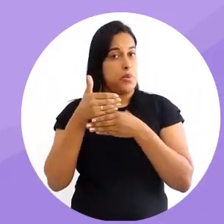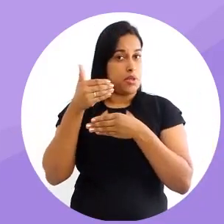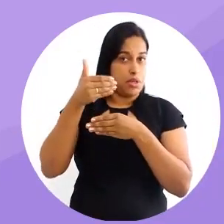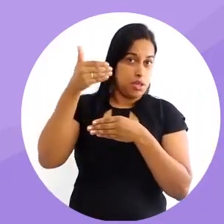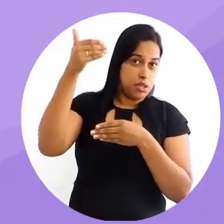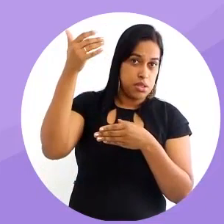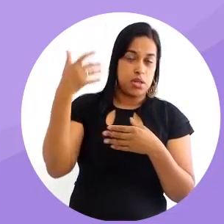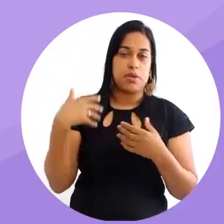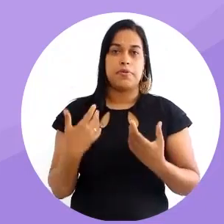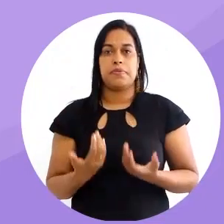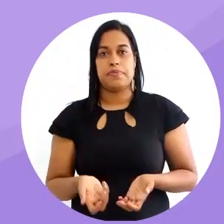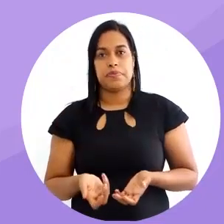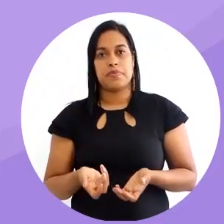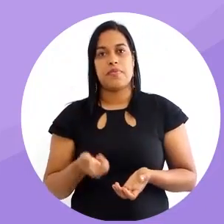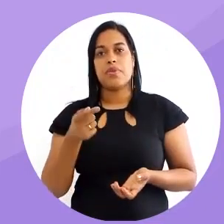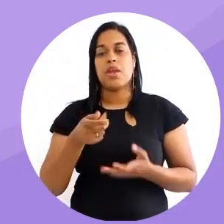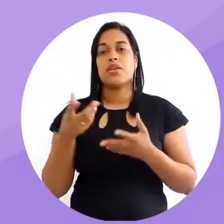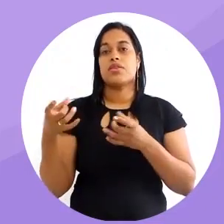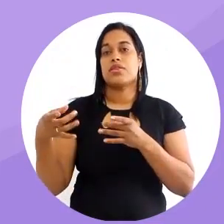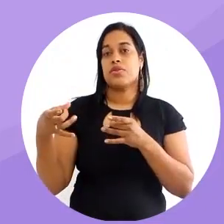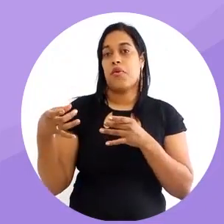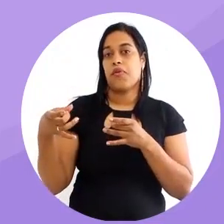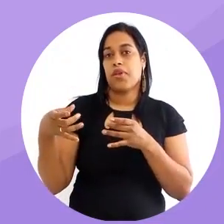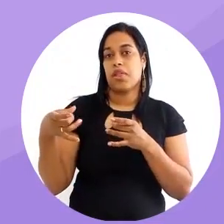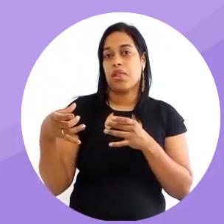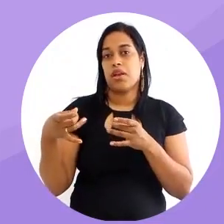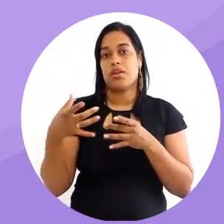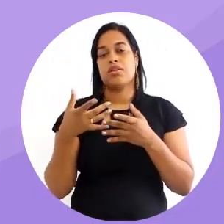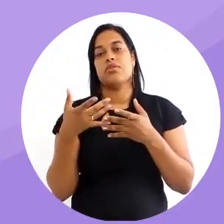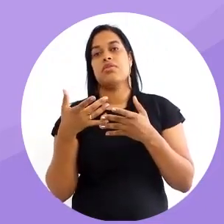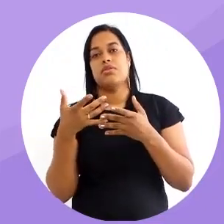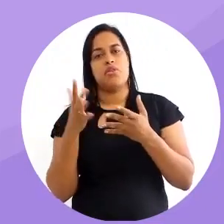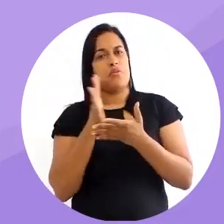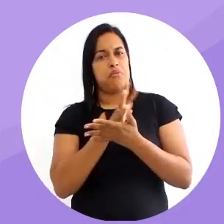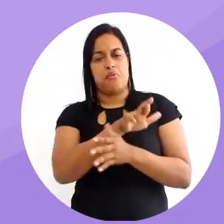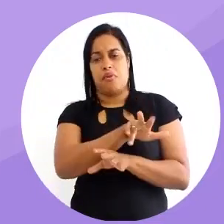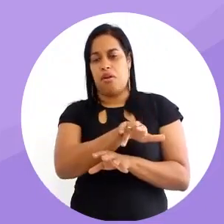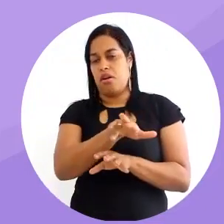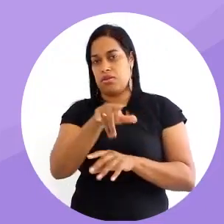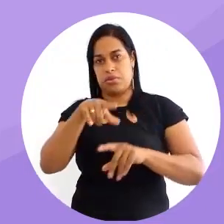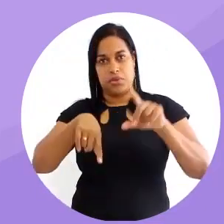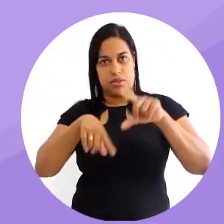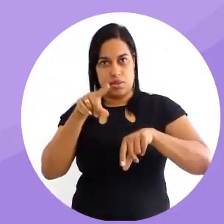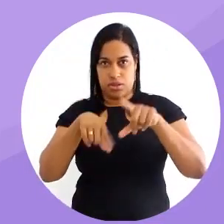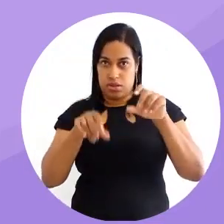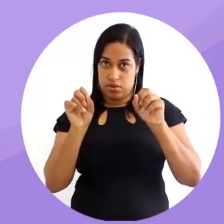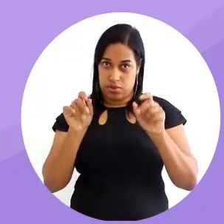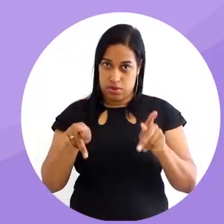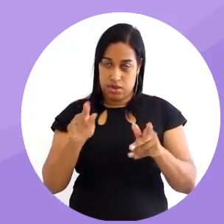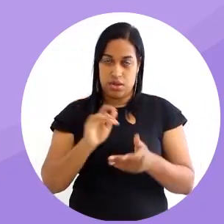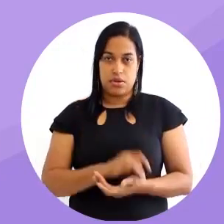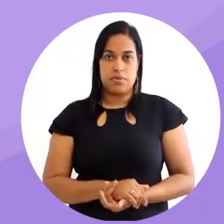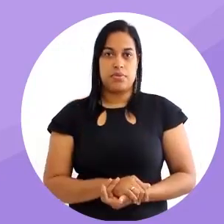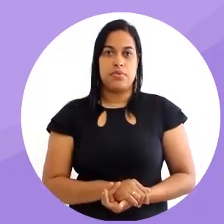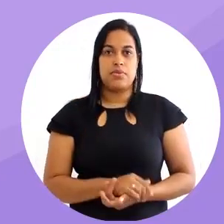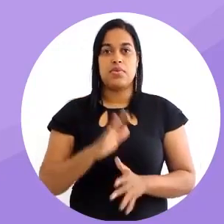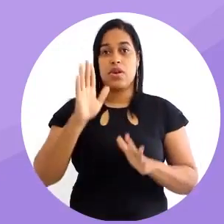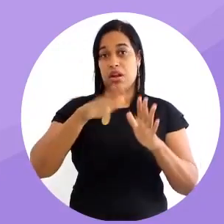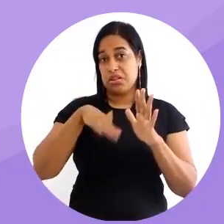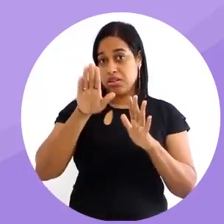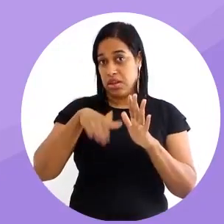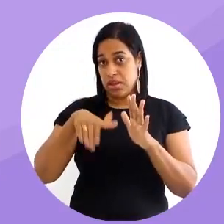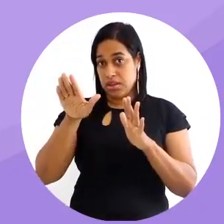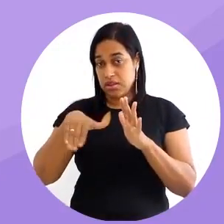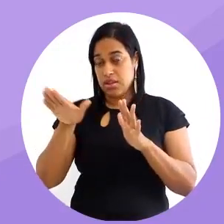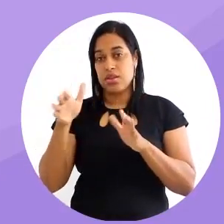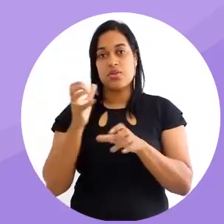madeira, peças que são vendidas avulsas, como mármore e granito, entre outros materiais, ok? No caso de